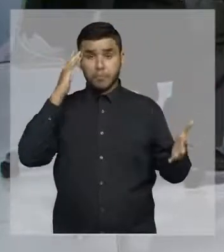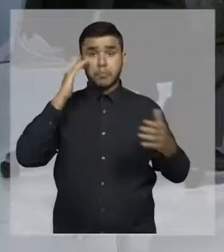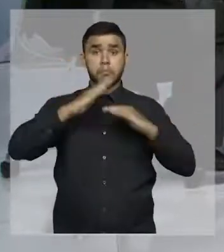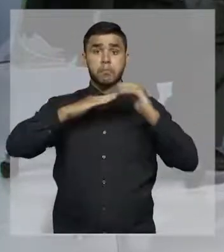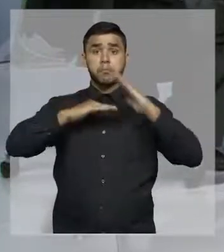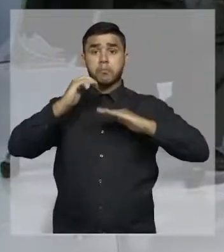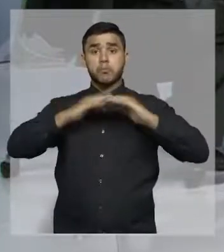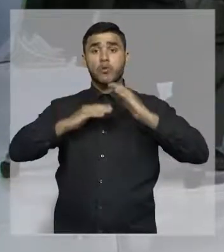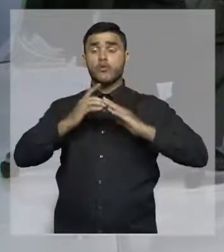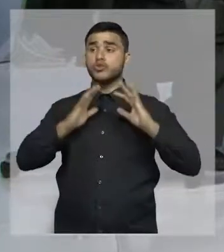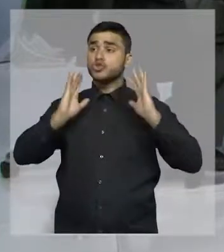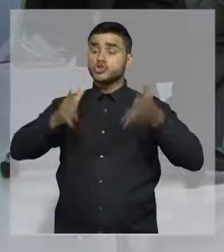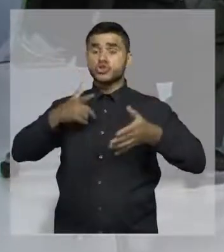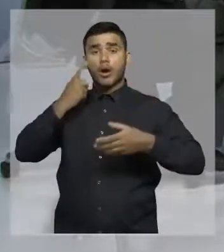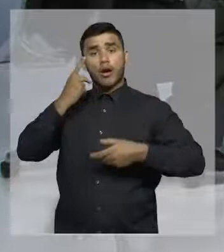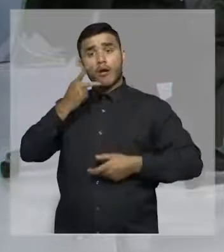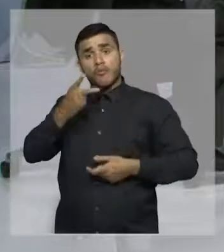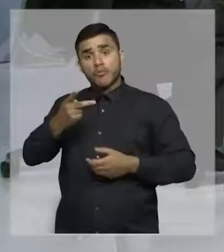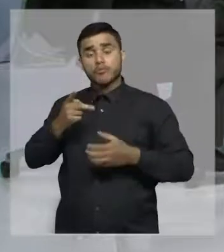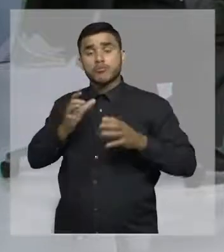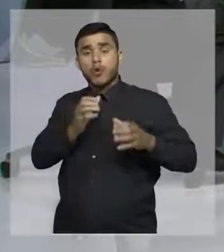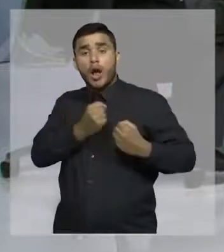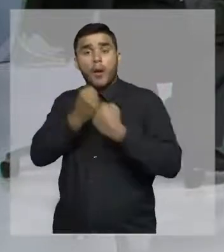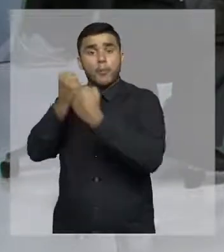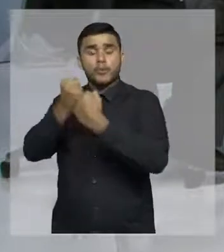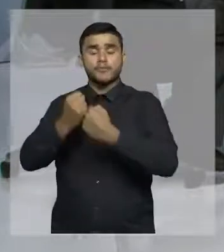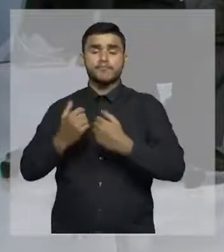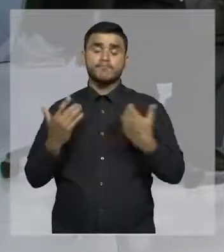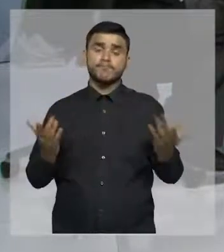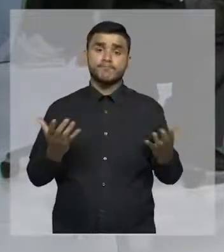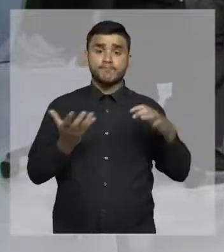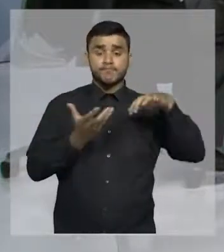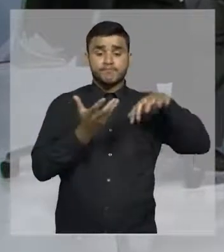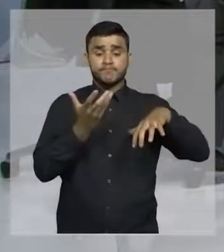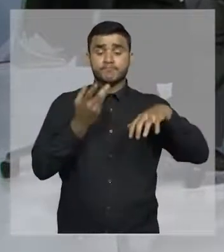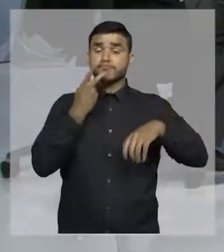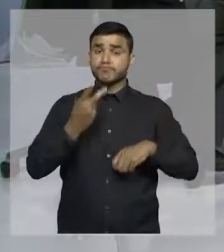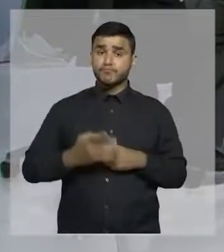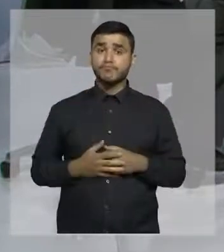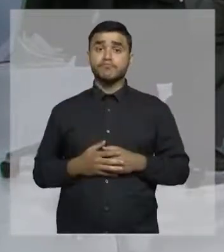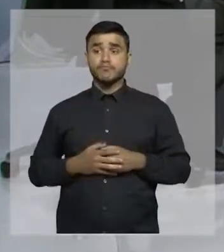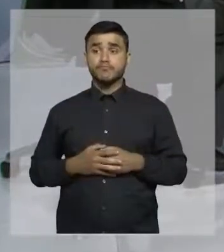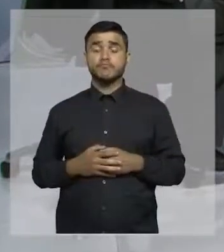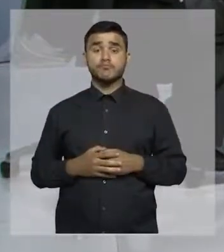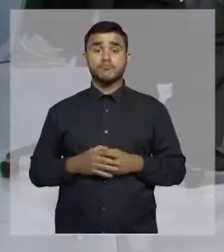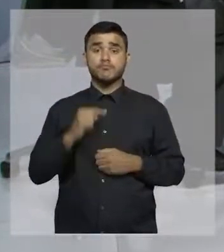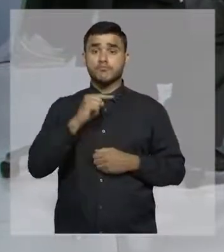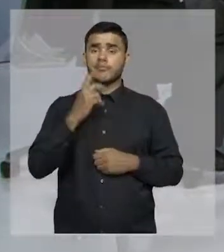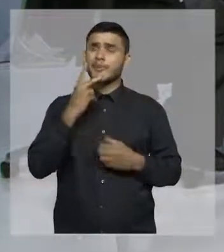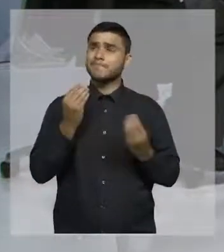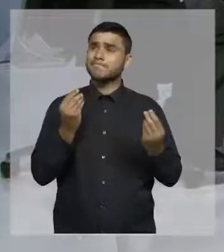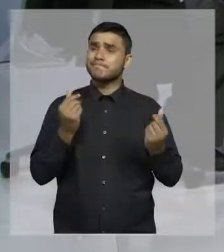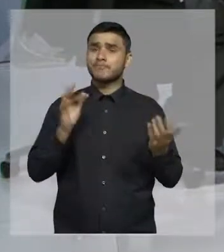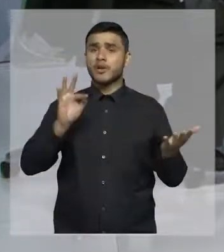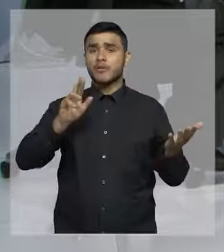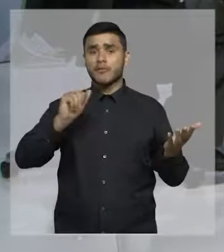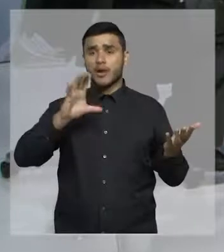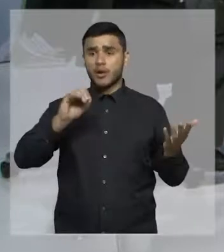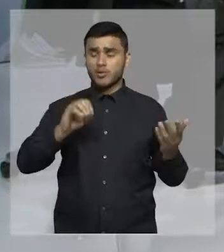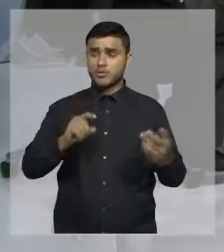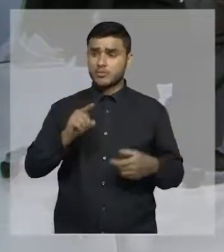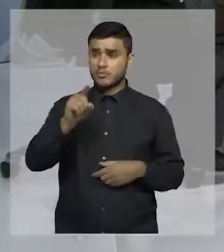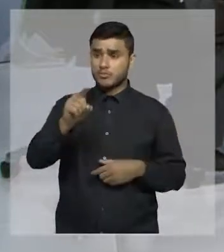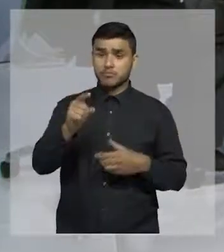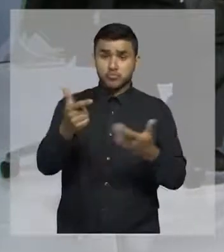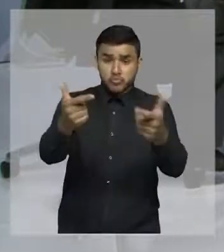Nacional fica fazendo de conta, então você tem um governo para o professor Rui fraco, para o Roberto Martins Rodrigues